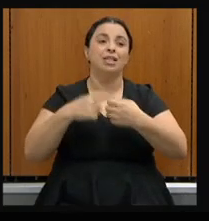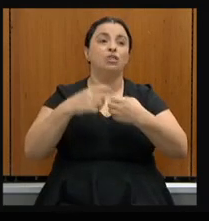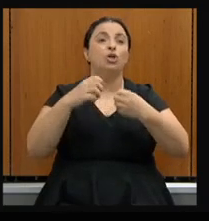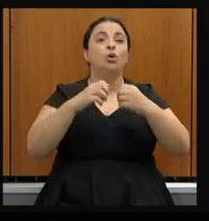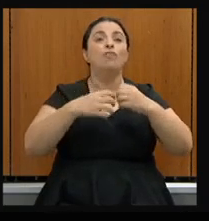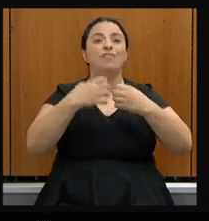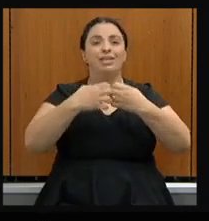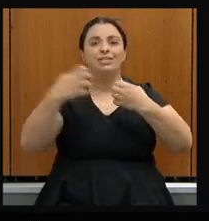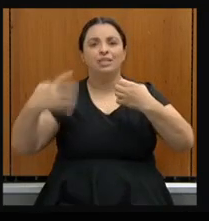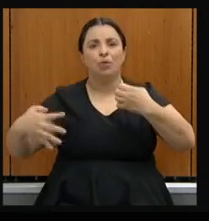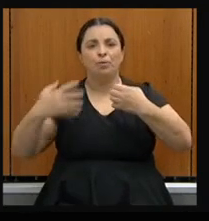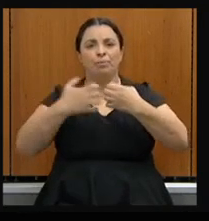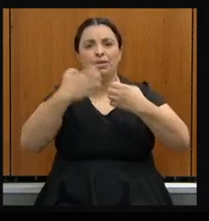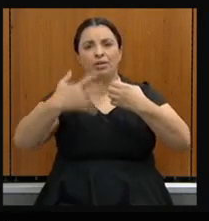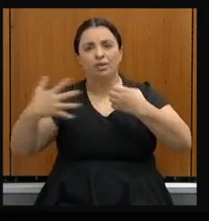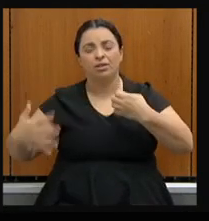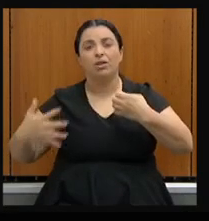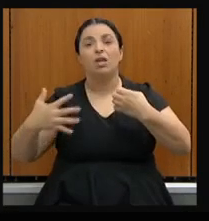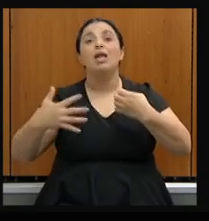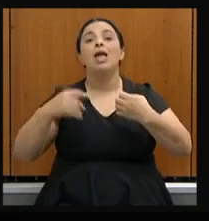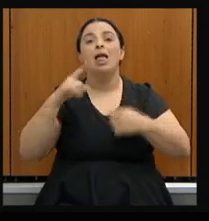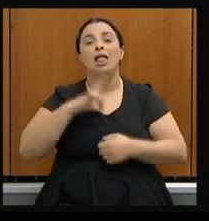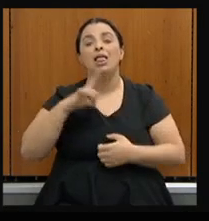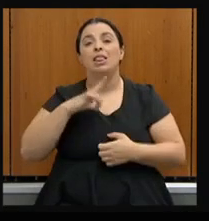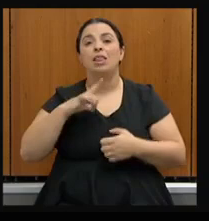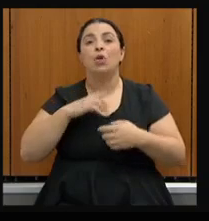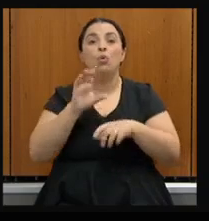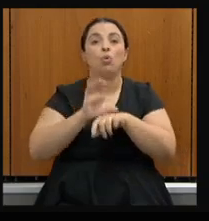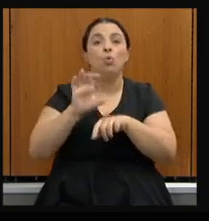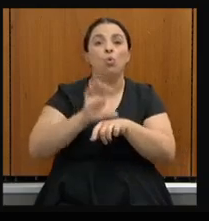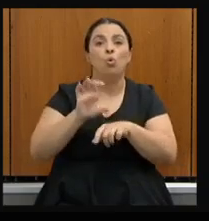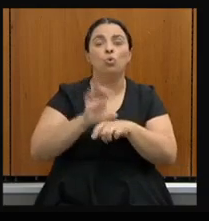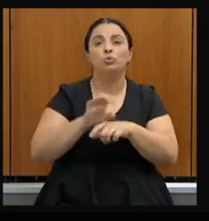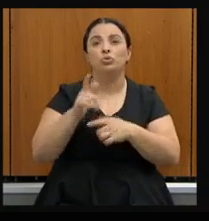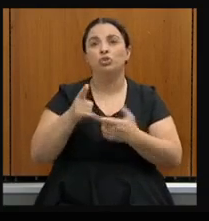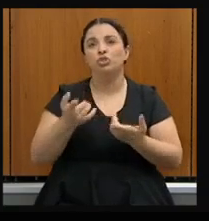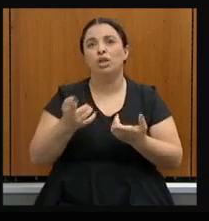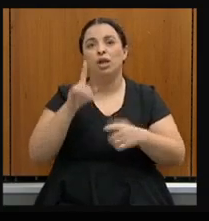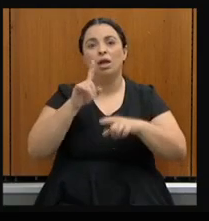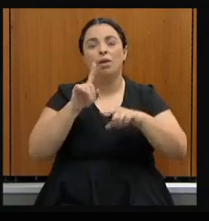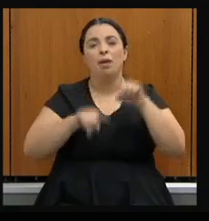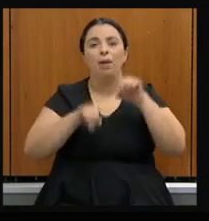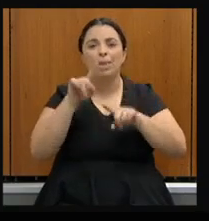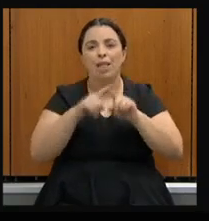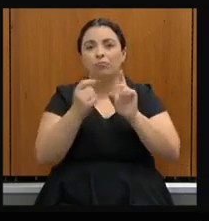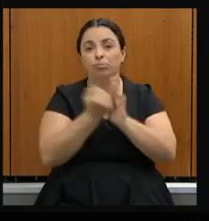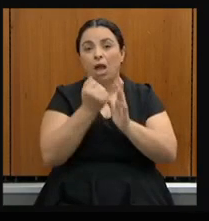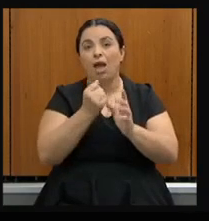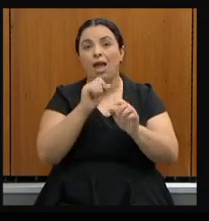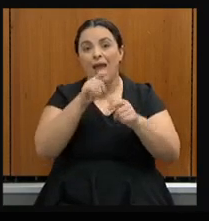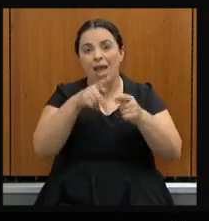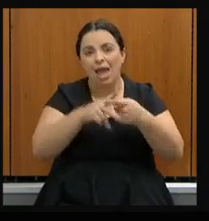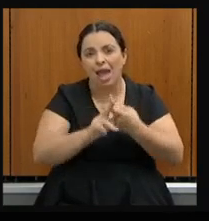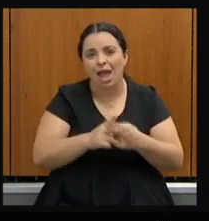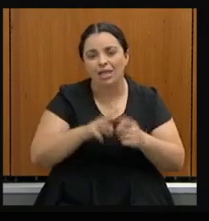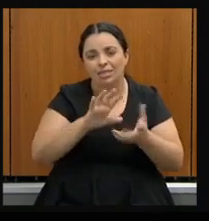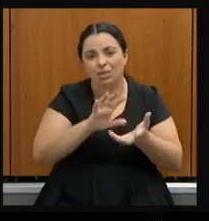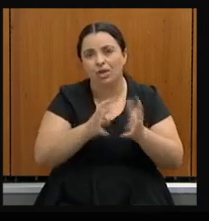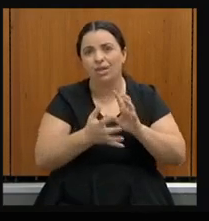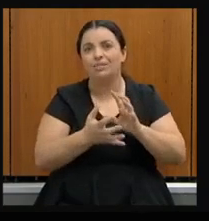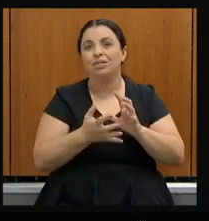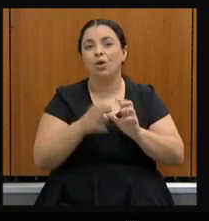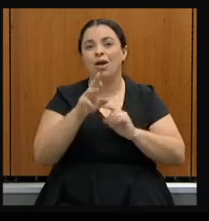A Fundação de Arte de Ouro Preto tem um curso de restauração, e no mercado de restauração, e